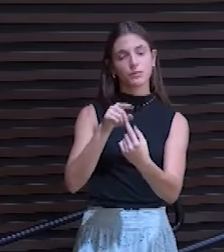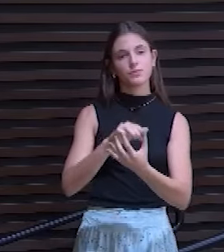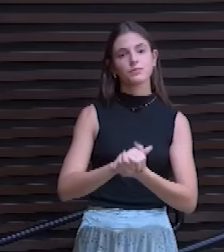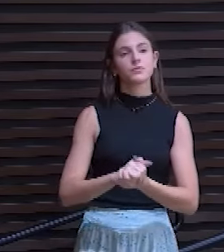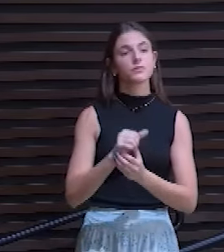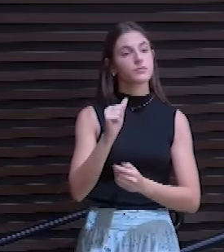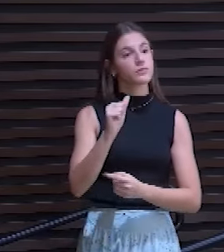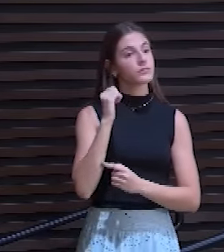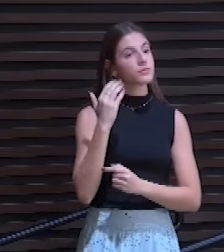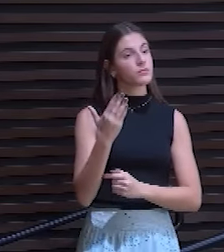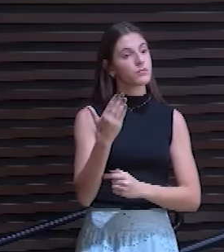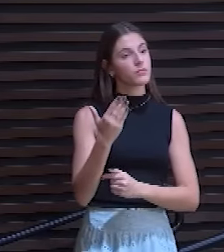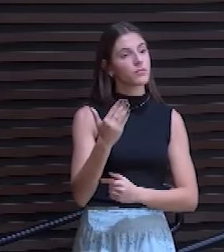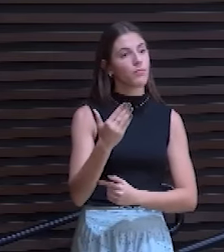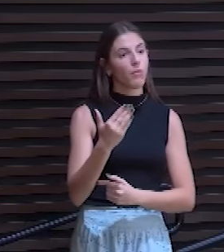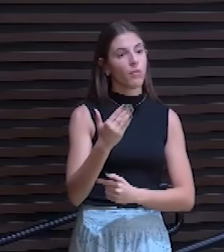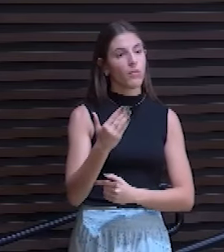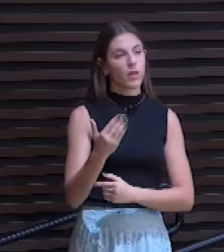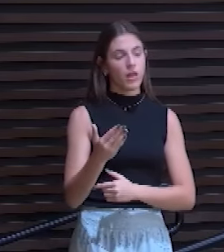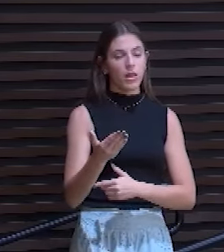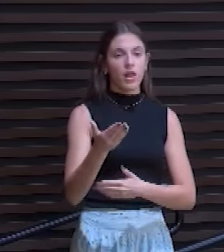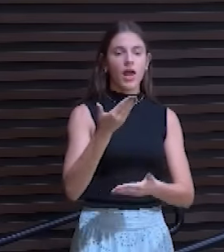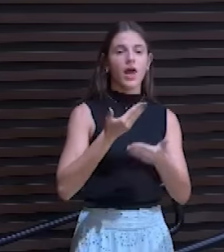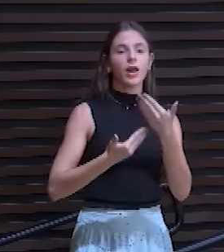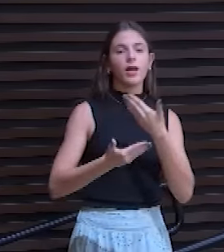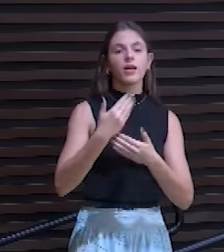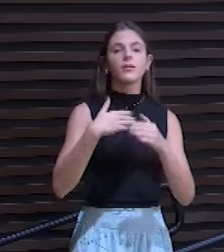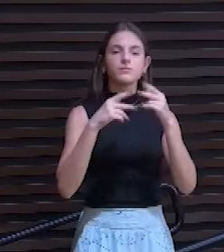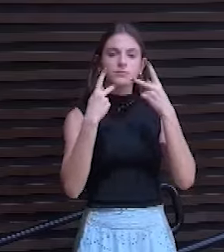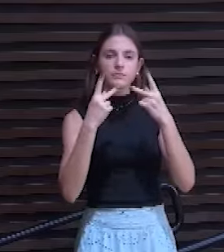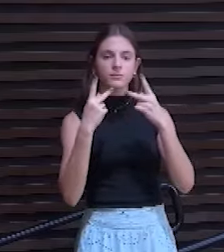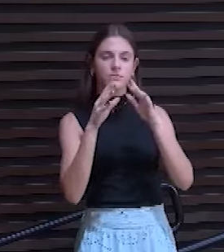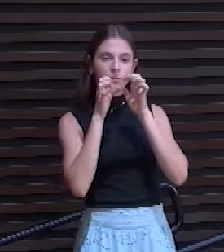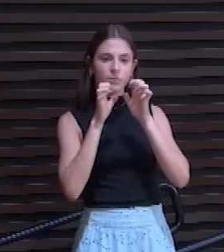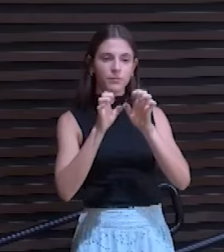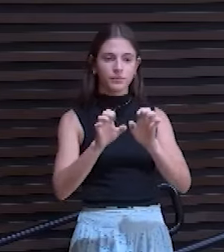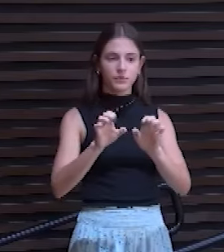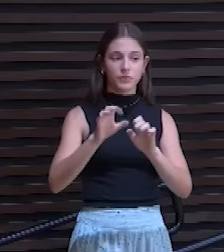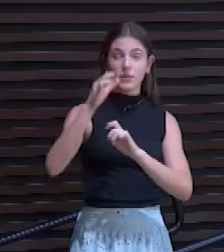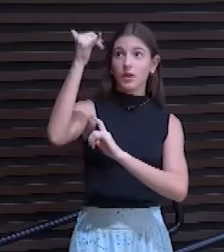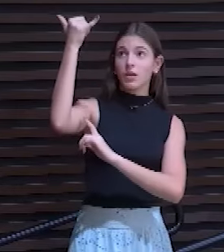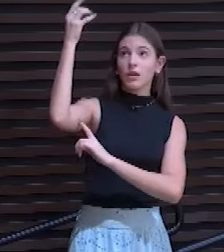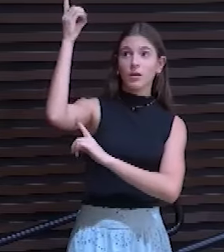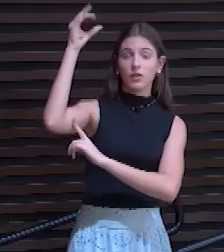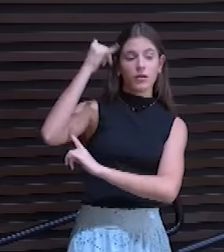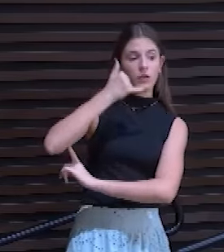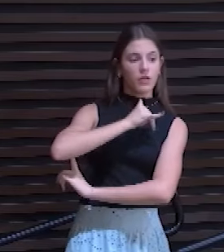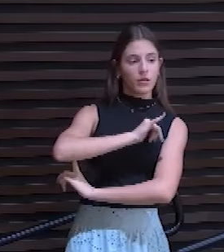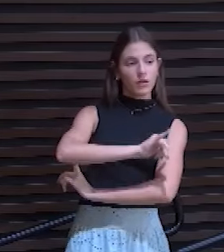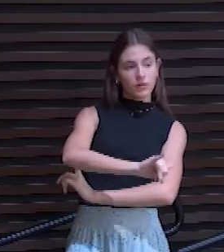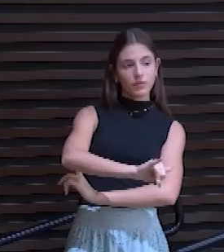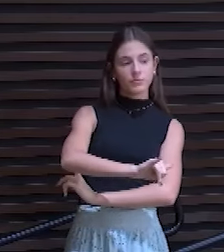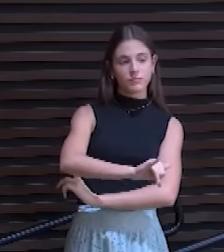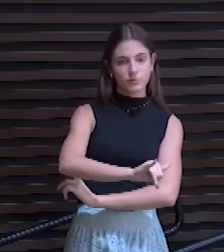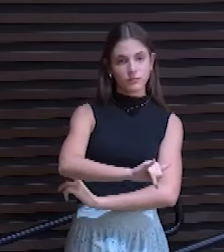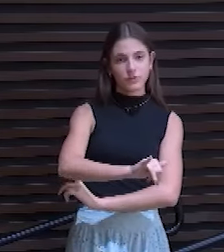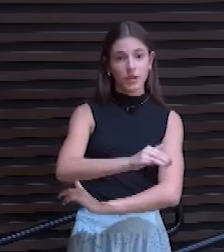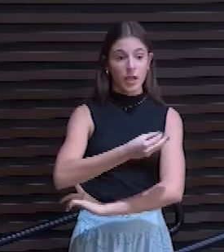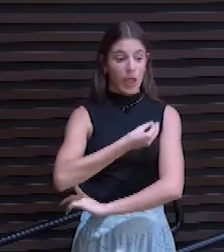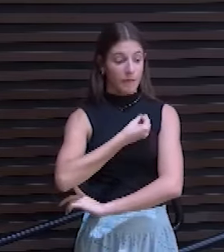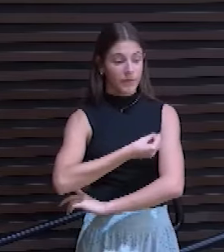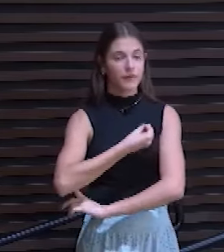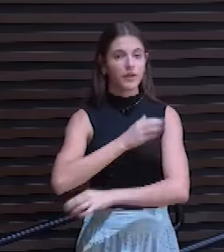Então, levar os nossos filhos por meio da pregação do Evangelho e da nossa vivência do Evangelho. Gente,